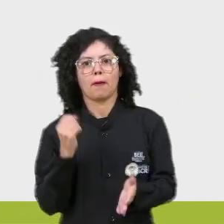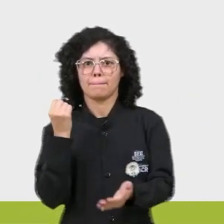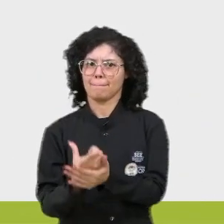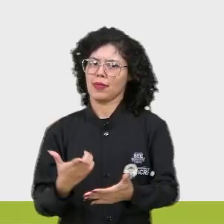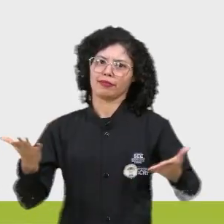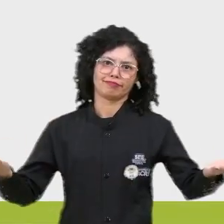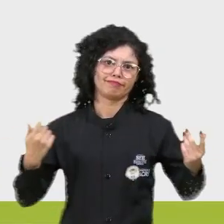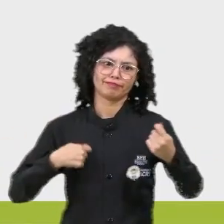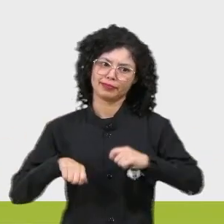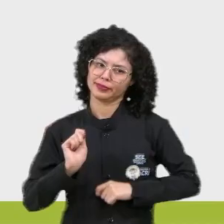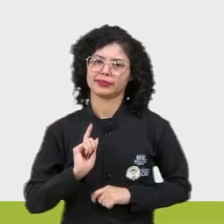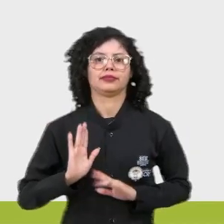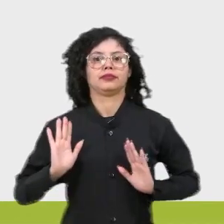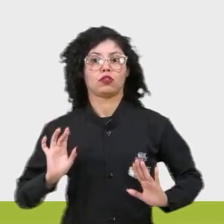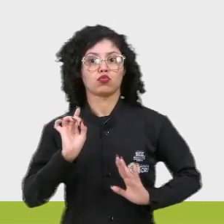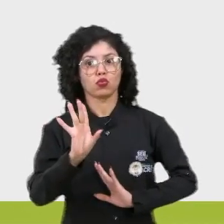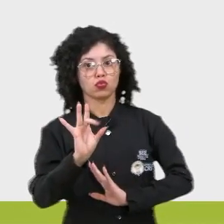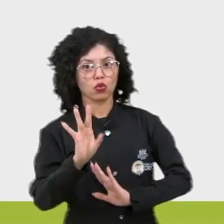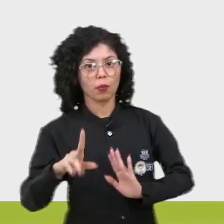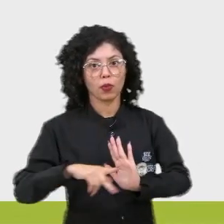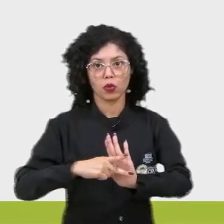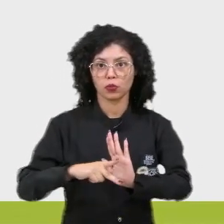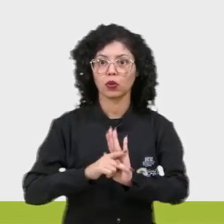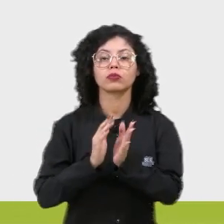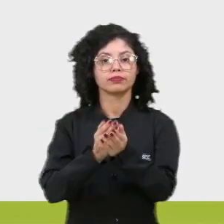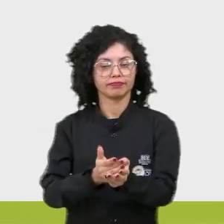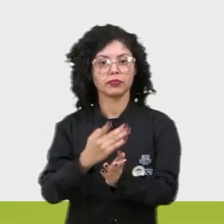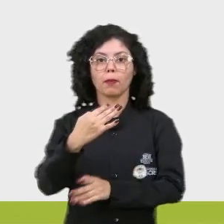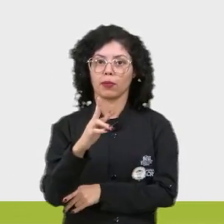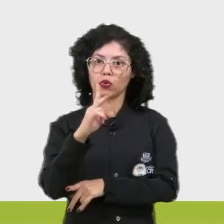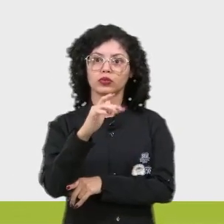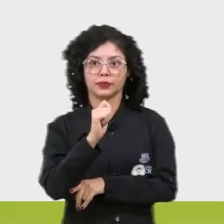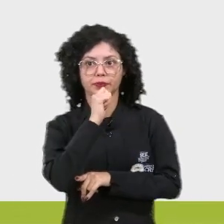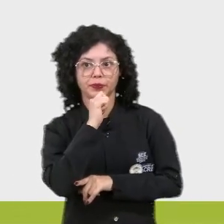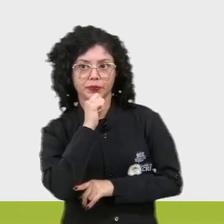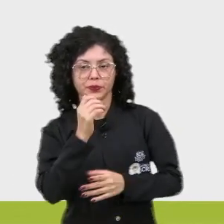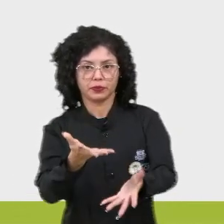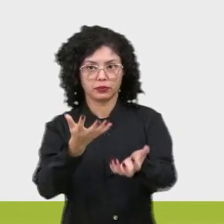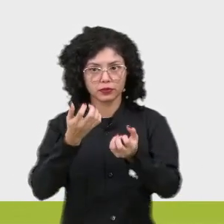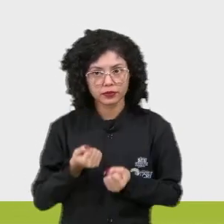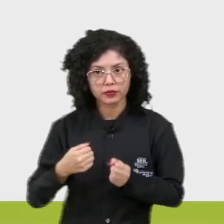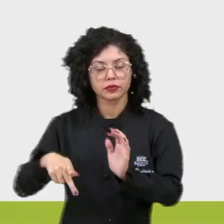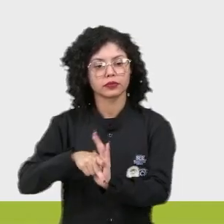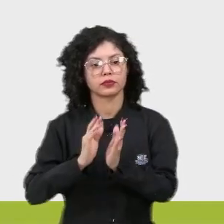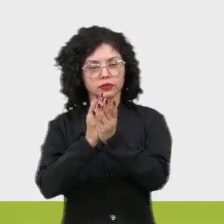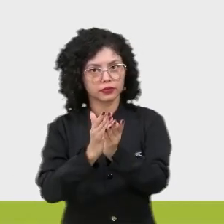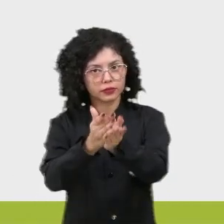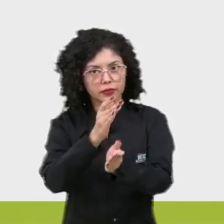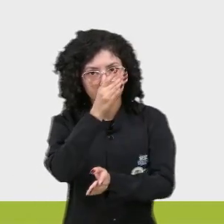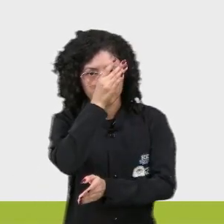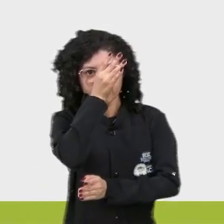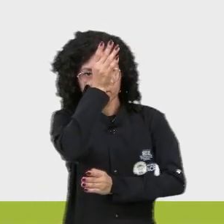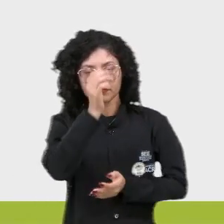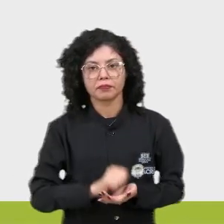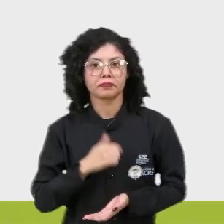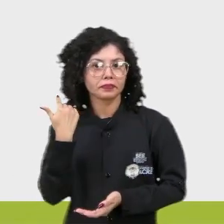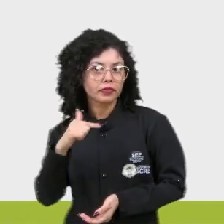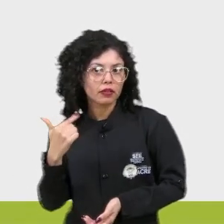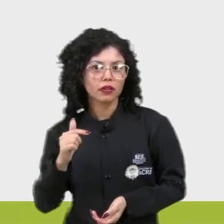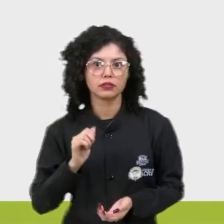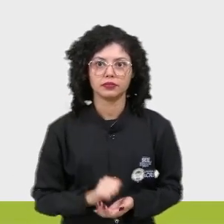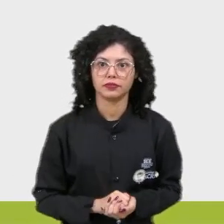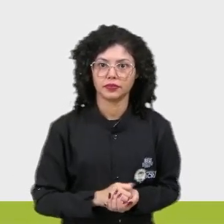para a manutenção das vias, né, a não ser nos portos, né, que tem aí a recepção, mas não existe